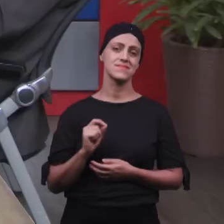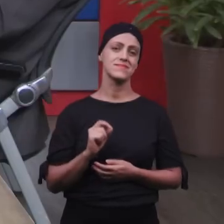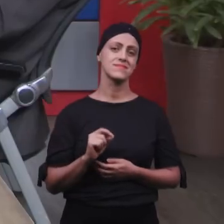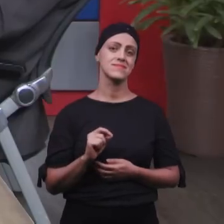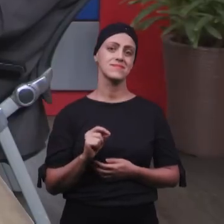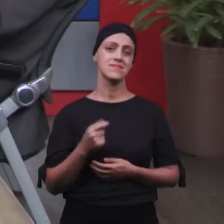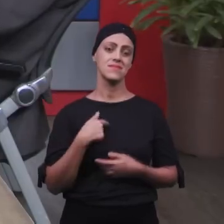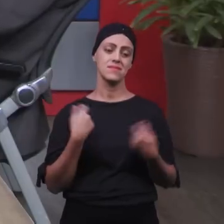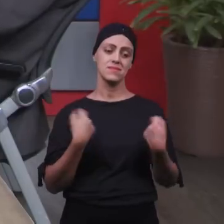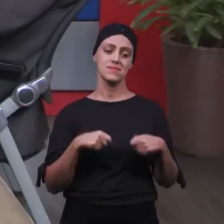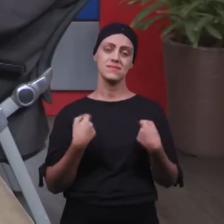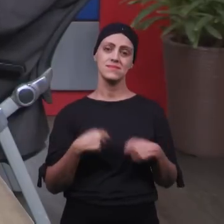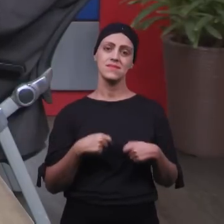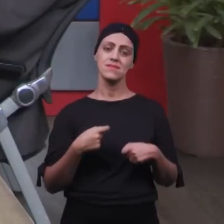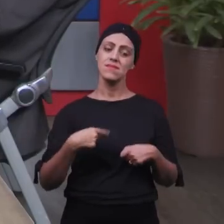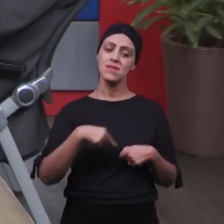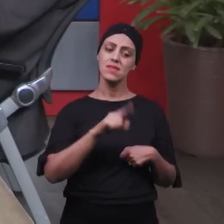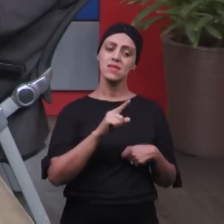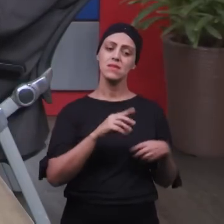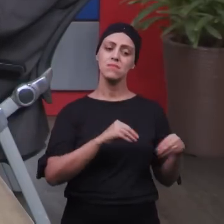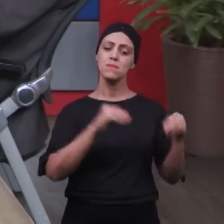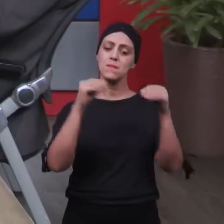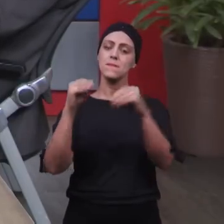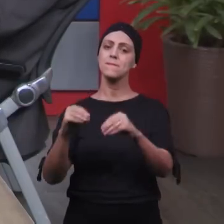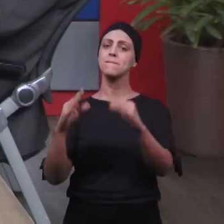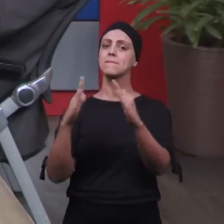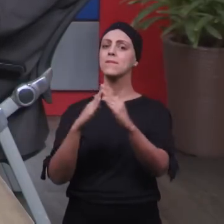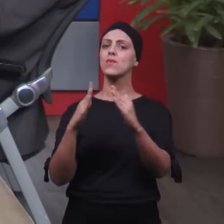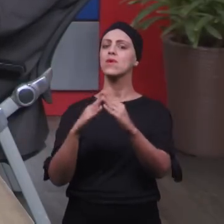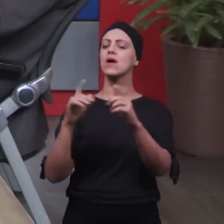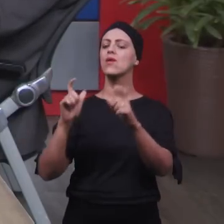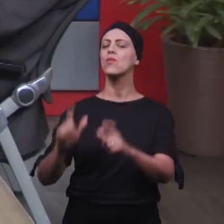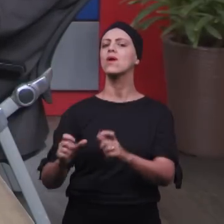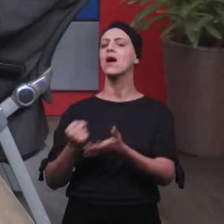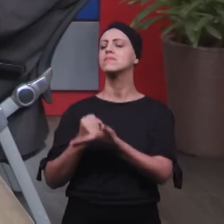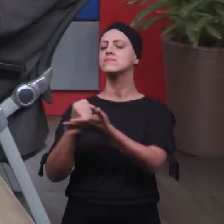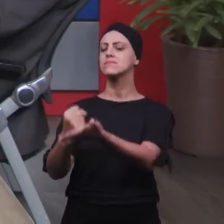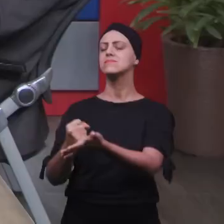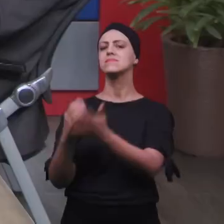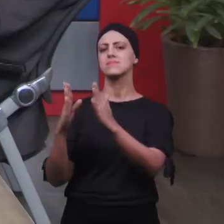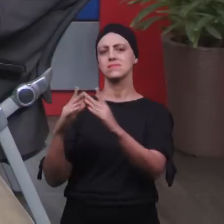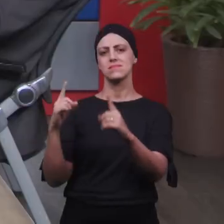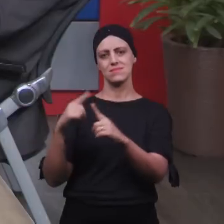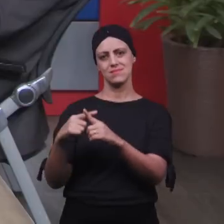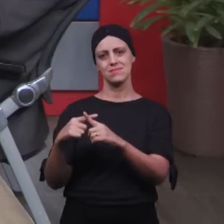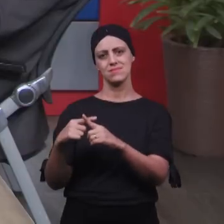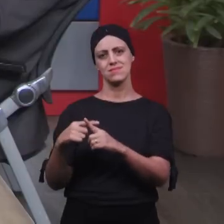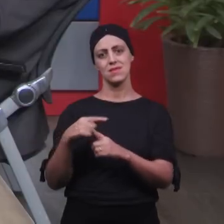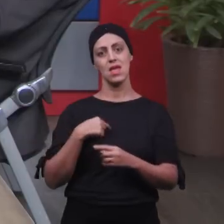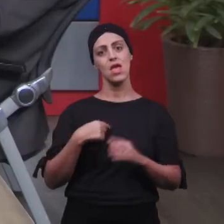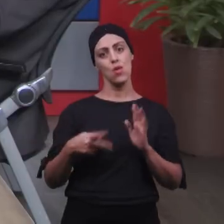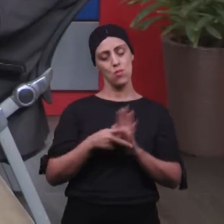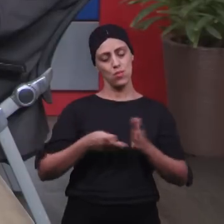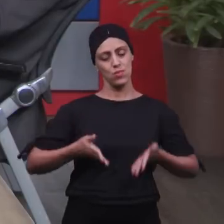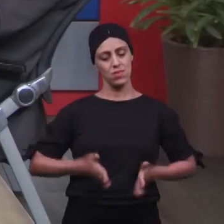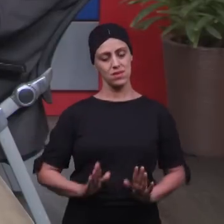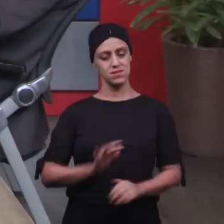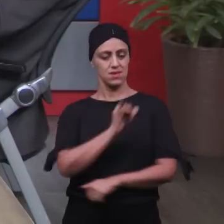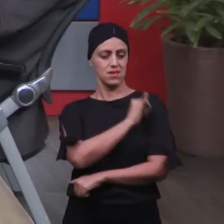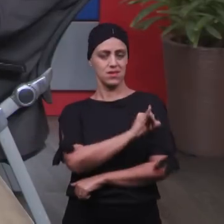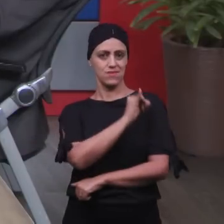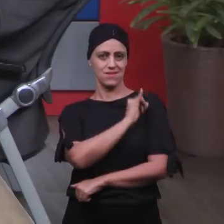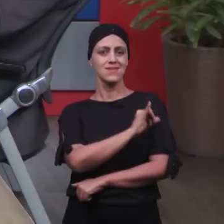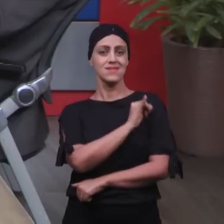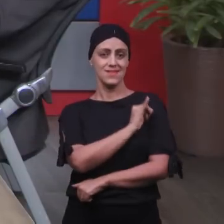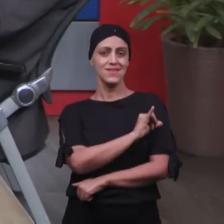fosse morar em alguns lugares para dar assistência à igreja que começava ali. Eu sou do Rio de Janeiro, né? Fui ovelha do